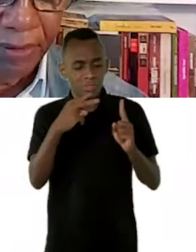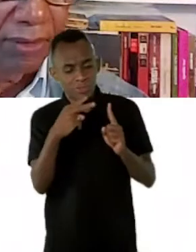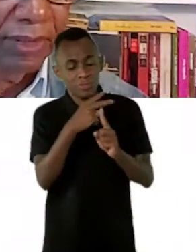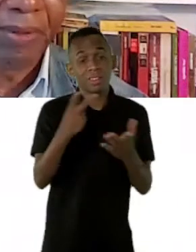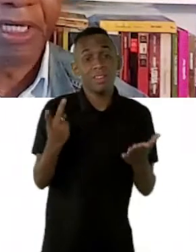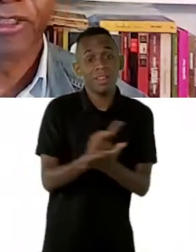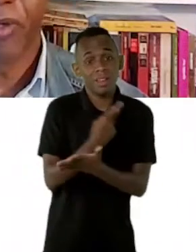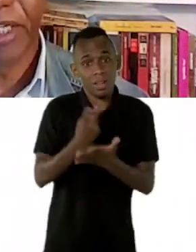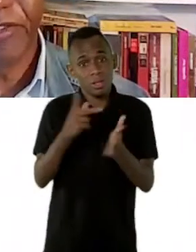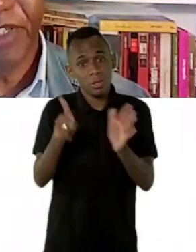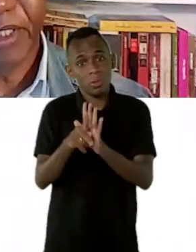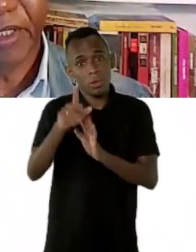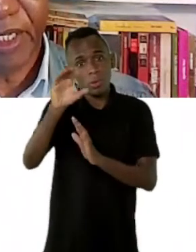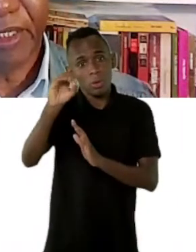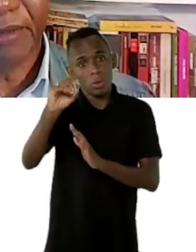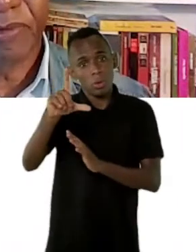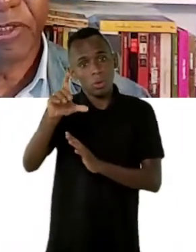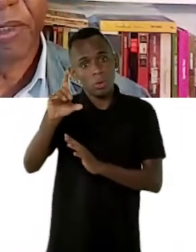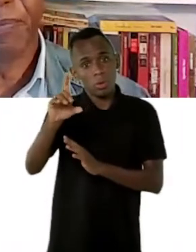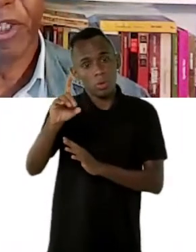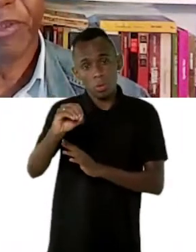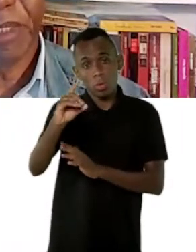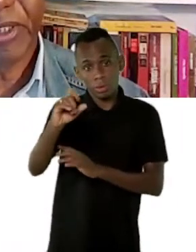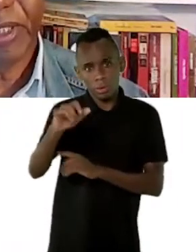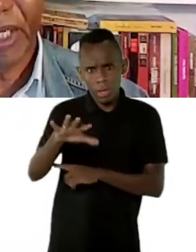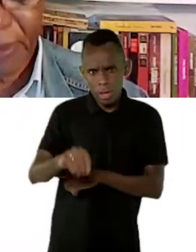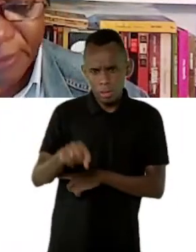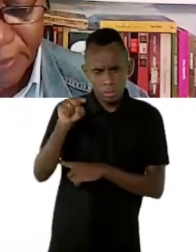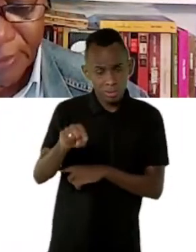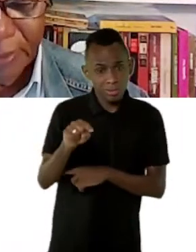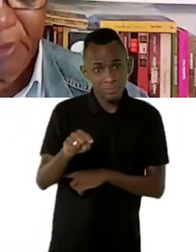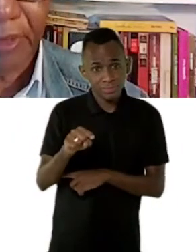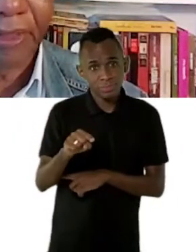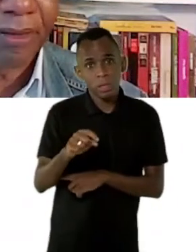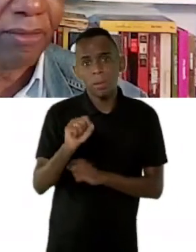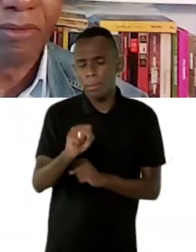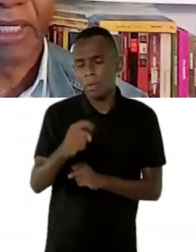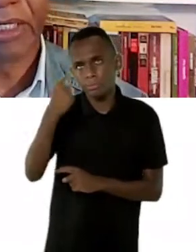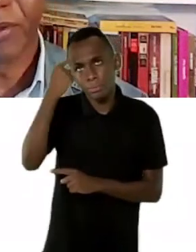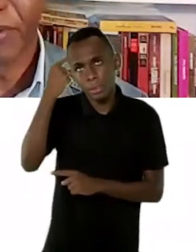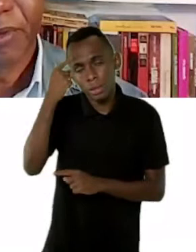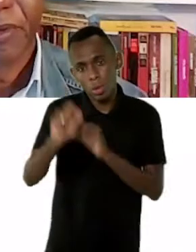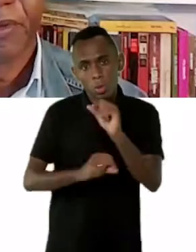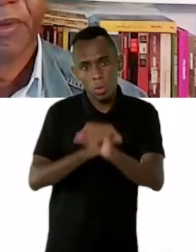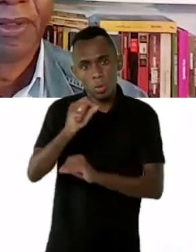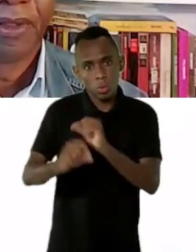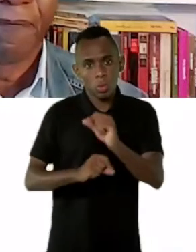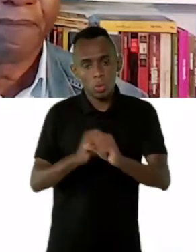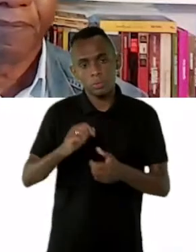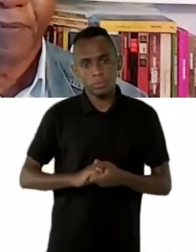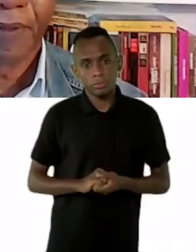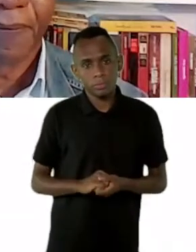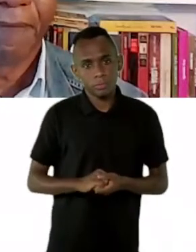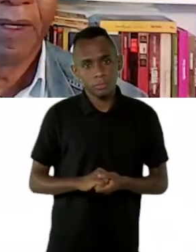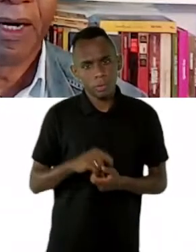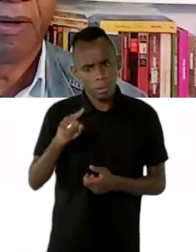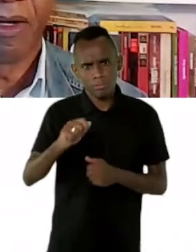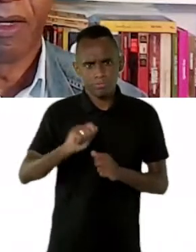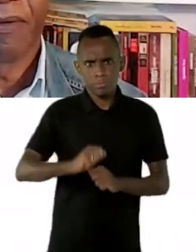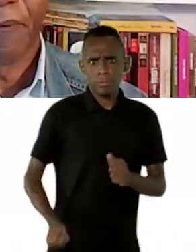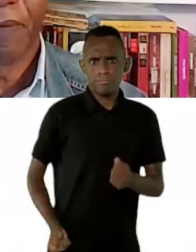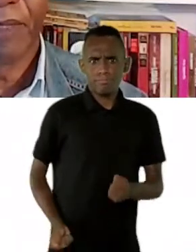cara que, pela história de vida dele, você pode imaginar... Integridade absurda.